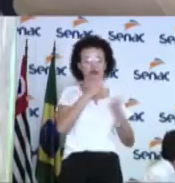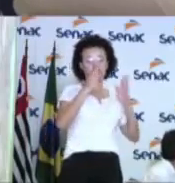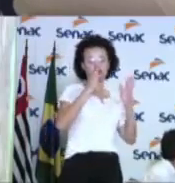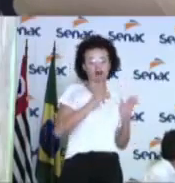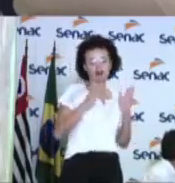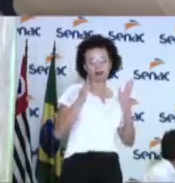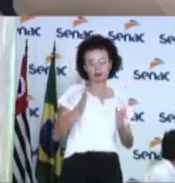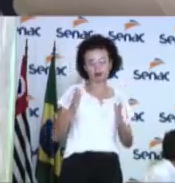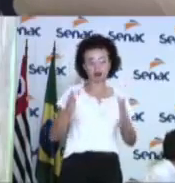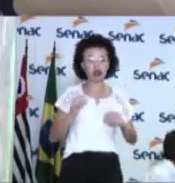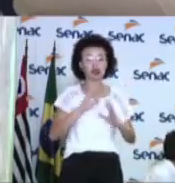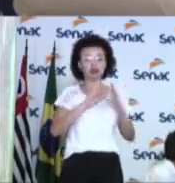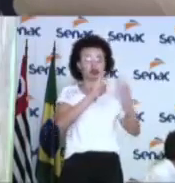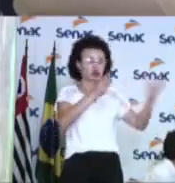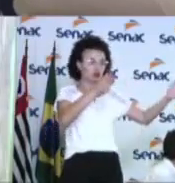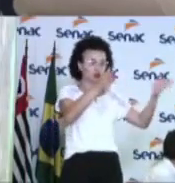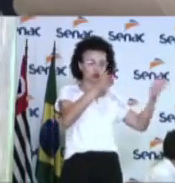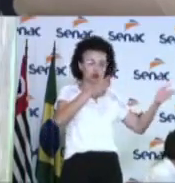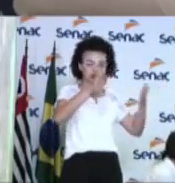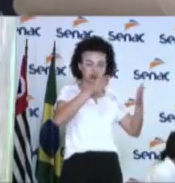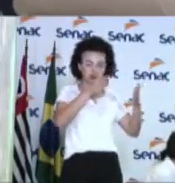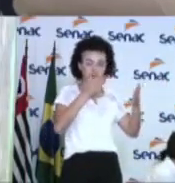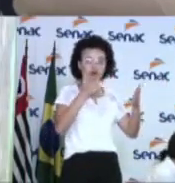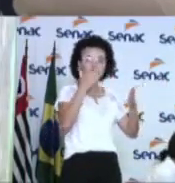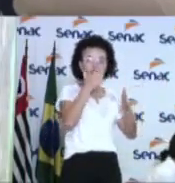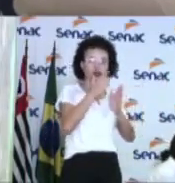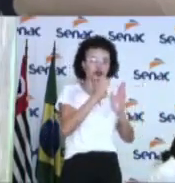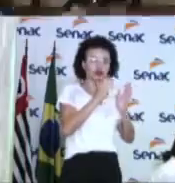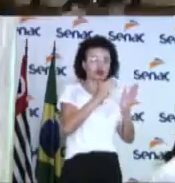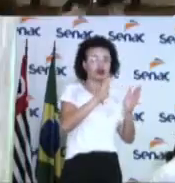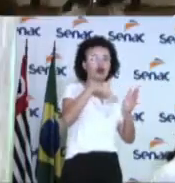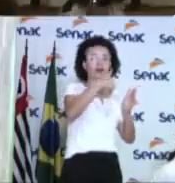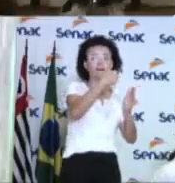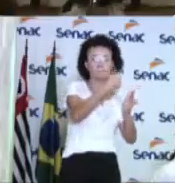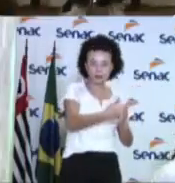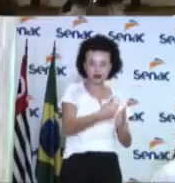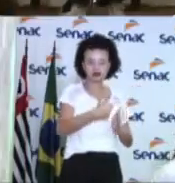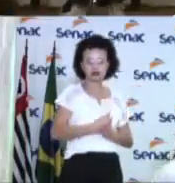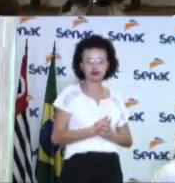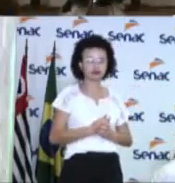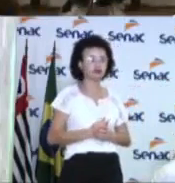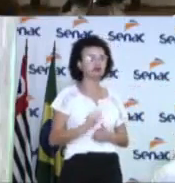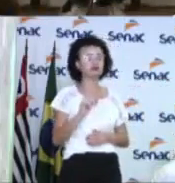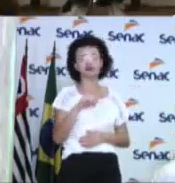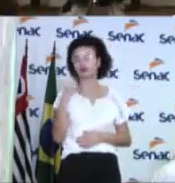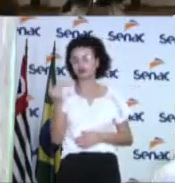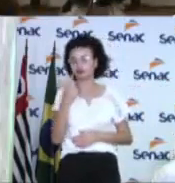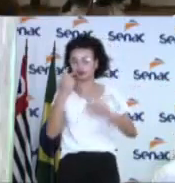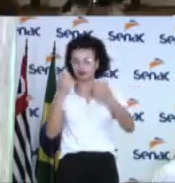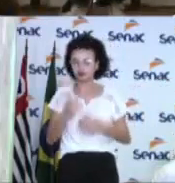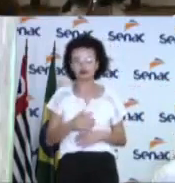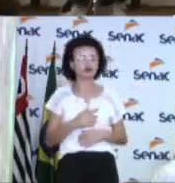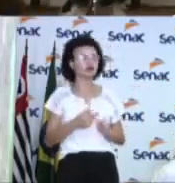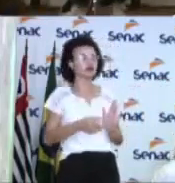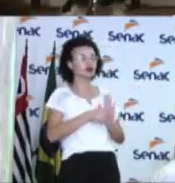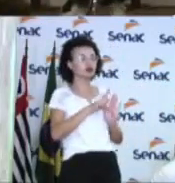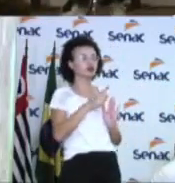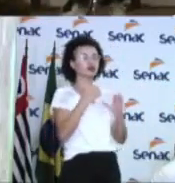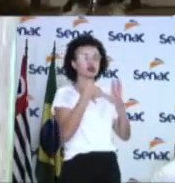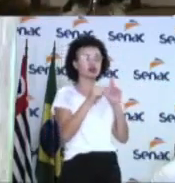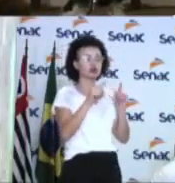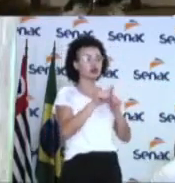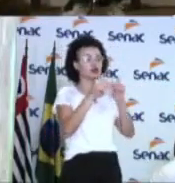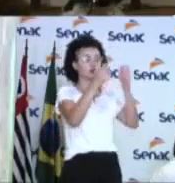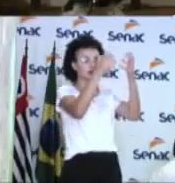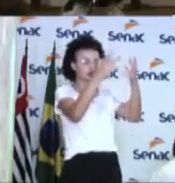fluir durante todo esse tempo e não perder a qualidade. Né? E acho que quanto ao cliente também é bem importante, antes de começar, ele saber e você explicar